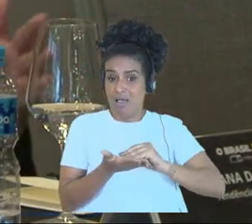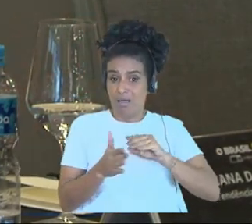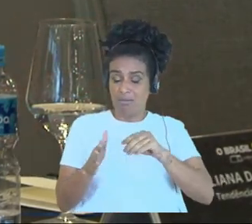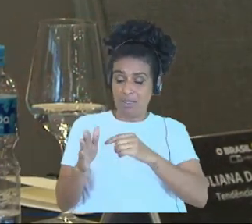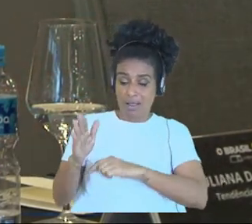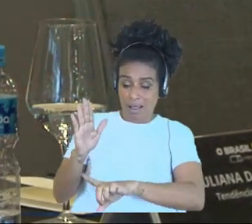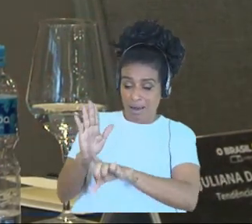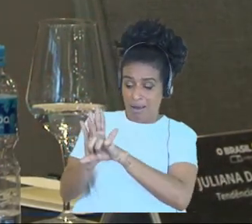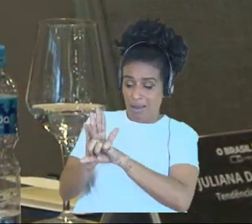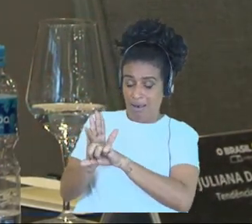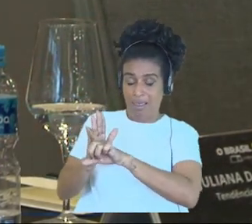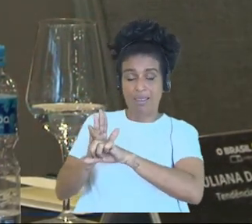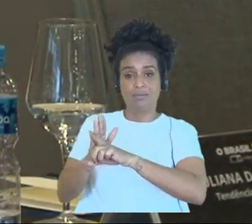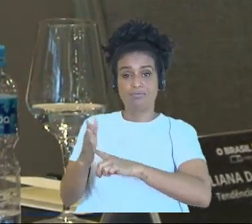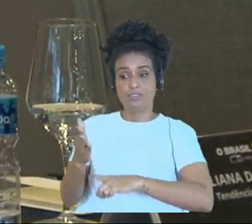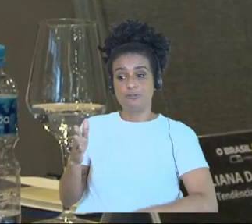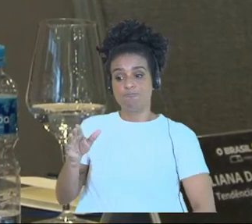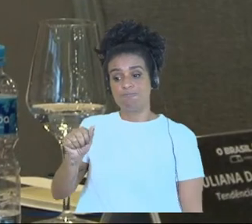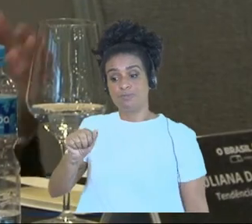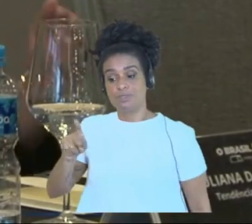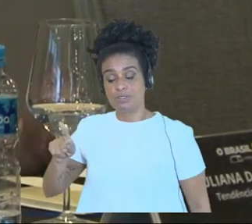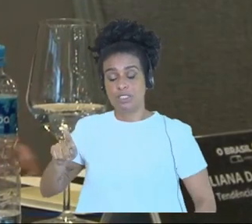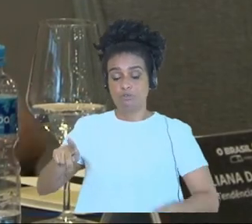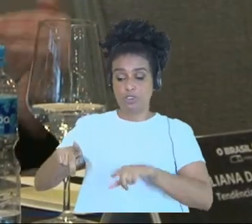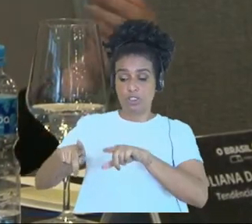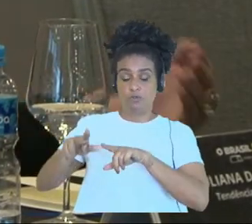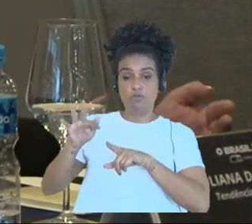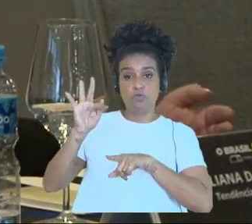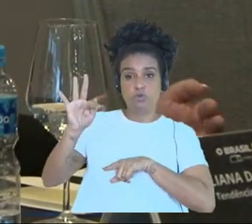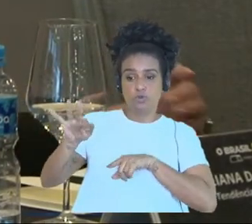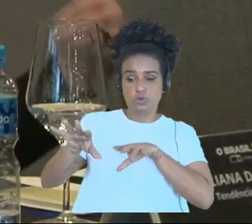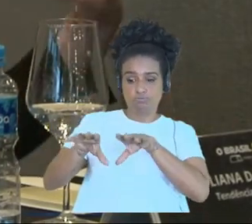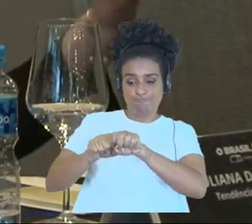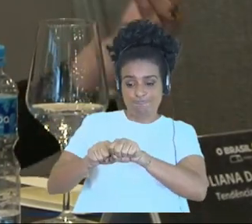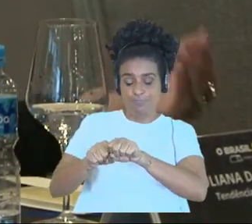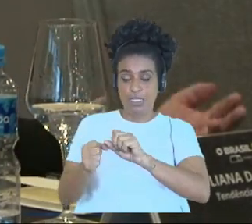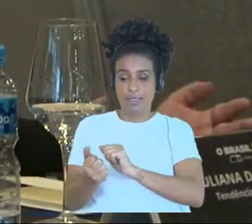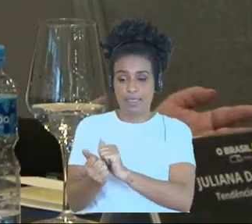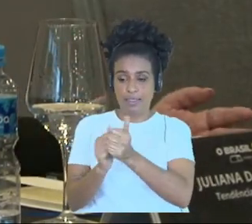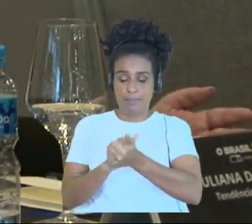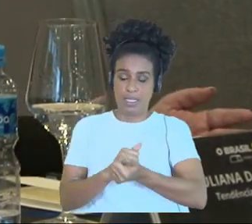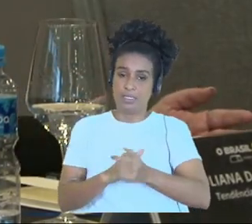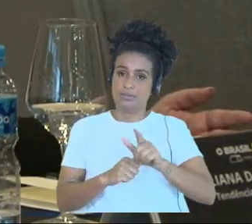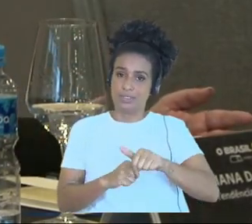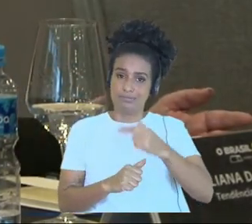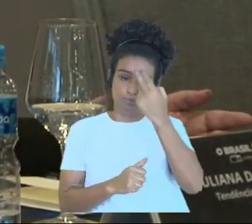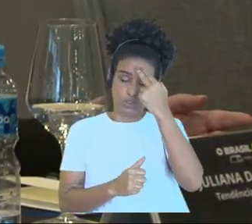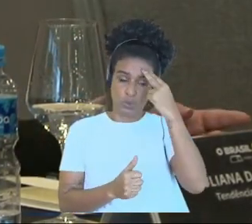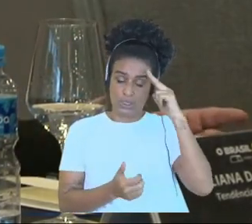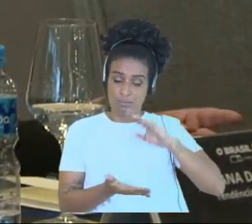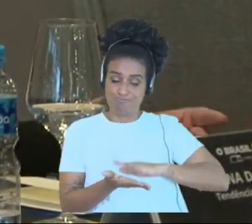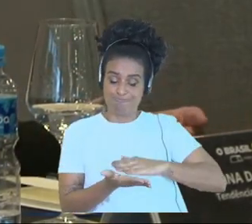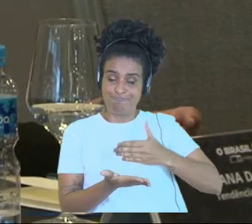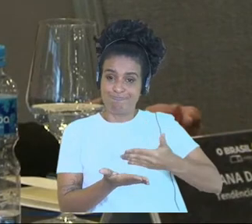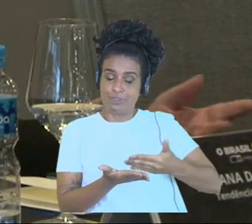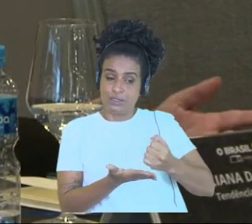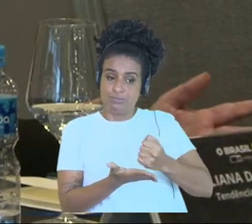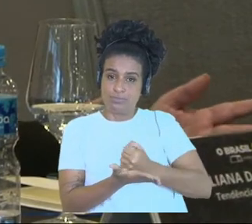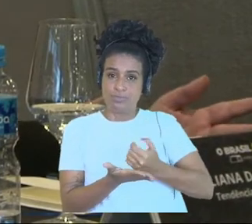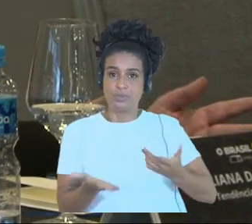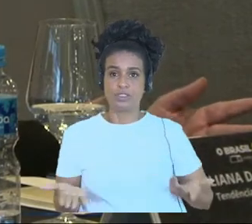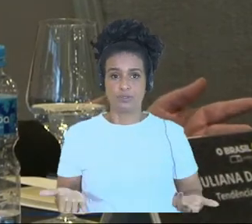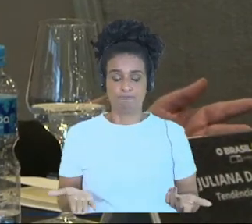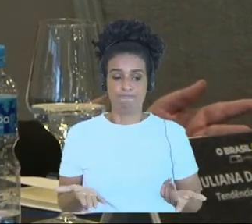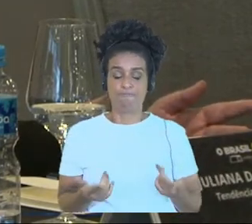uma correspondente adaptação no sistema previdenciário para lidar com isso. Então, a gente tem um subfinanciamento contratado para a questão previdenciária. E eu diria